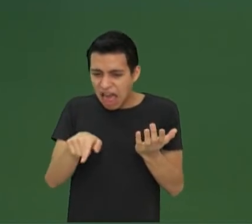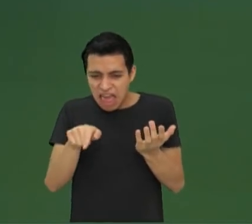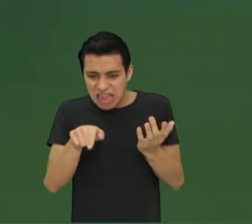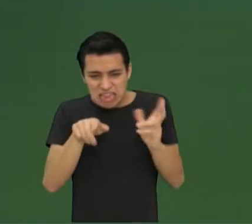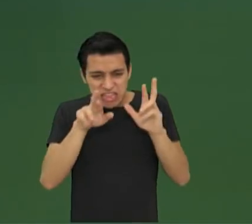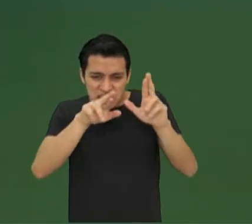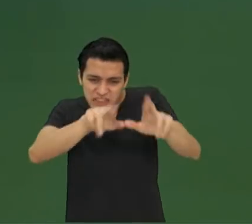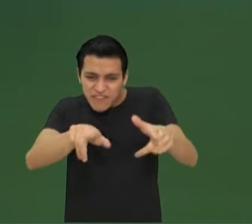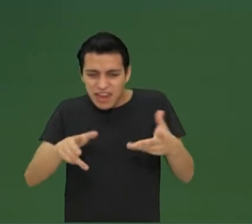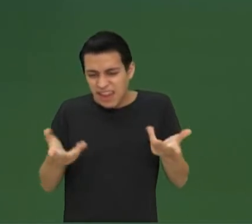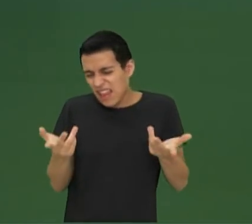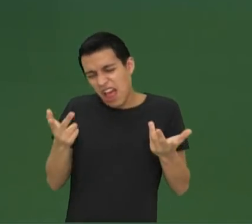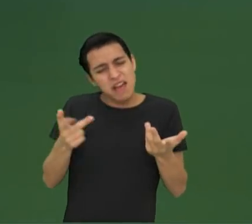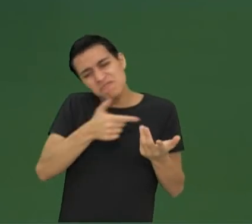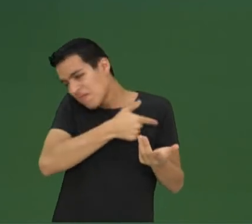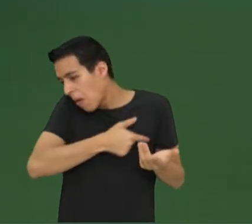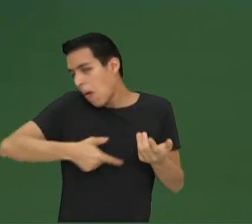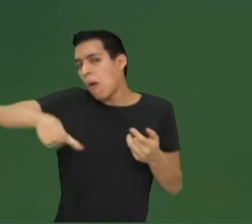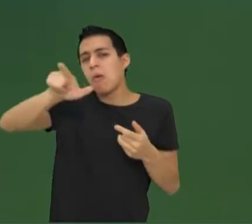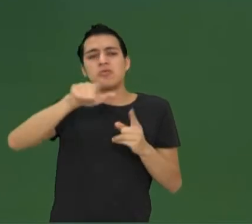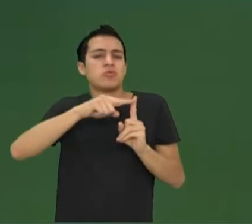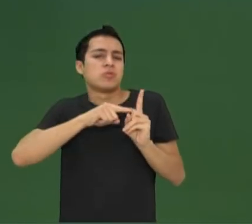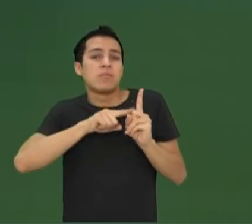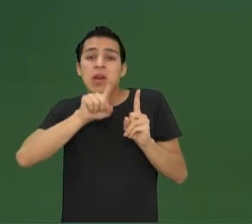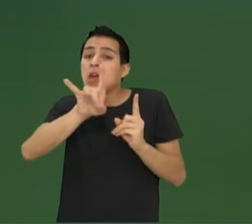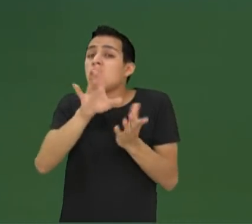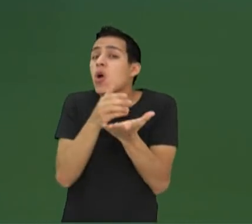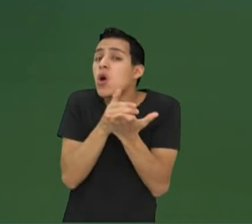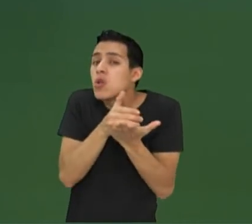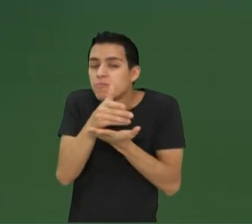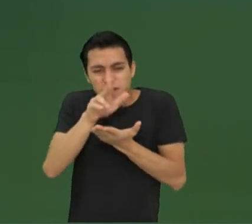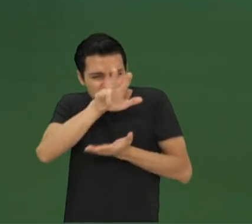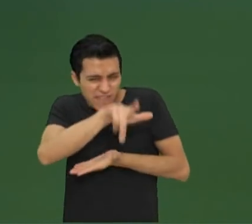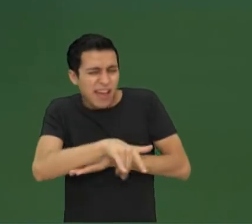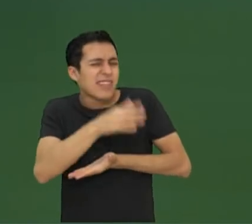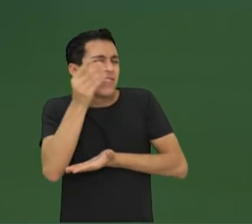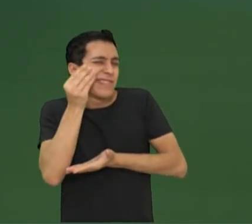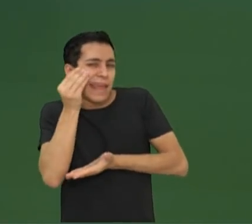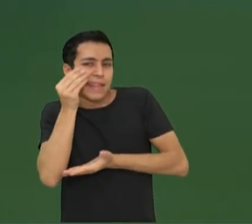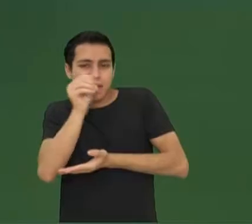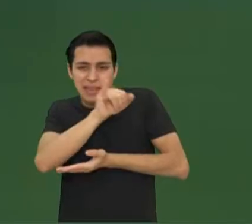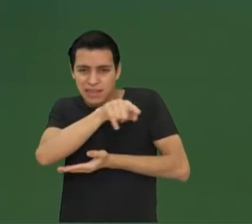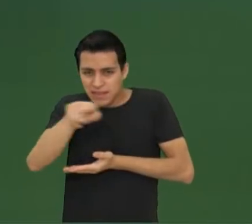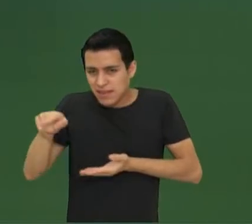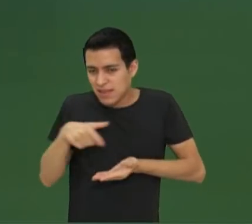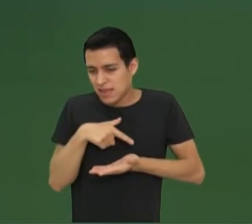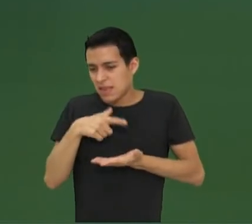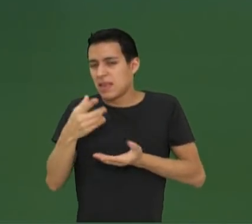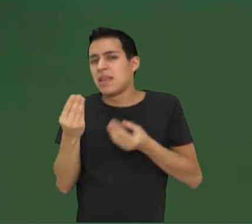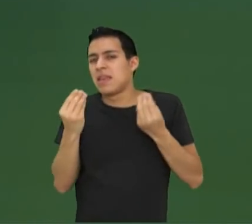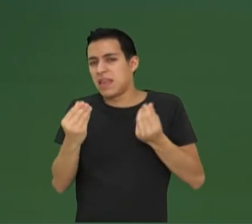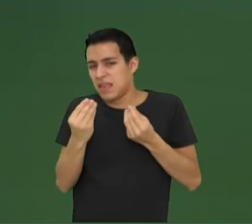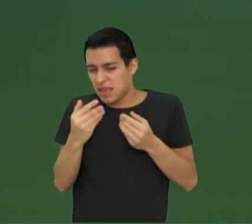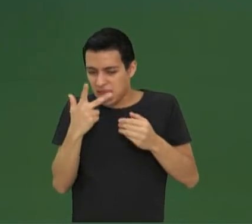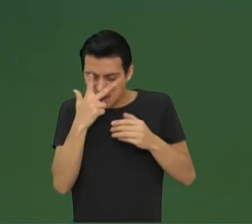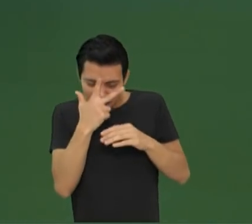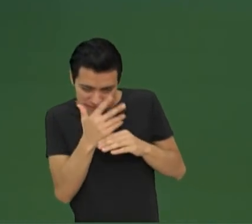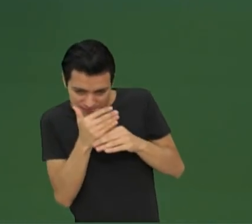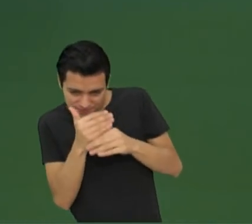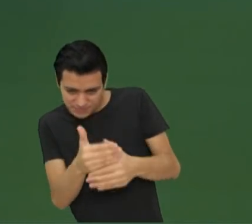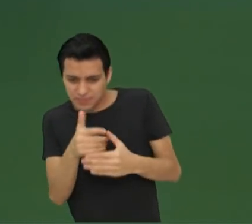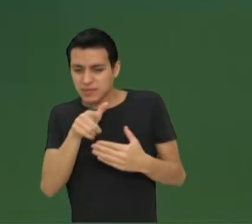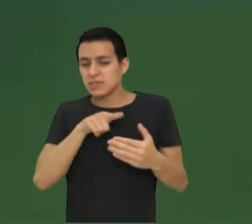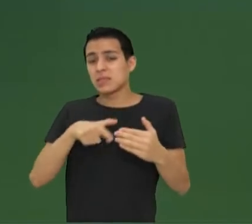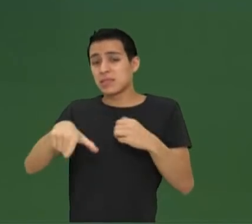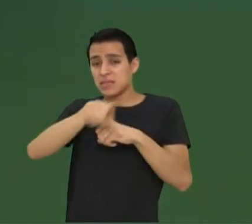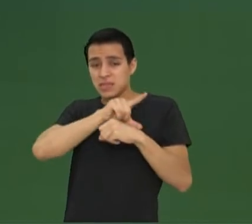aborta a missão ali e vai tentar fazer outro tipo de início de jogada. Mas, quando você já tem um padrão ali, você já tem